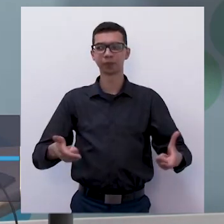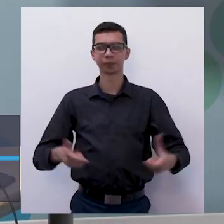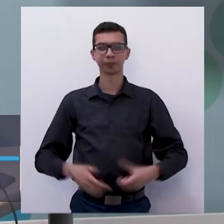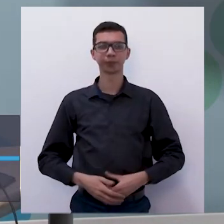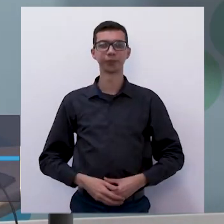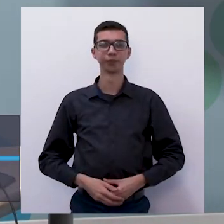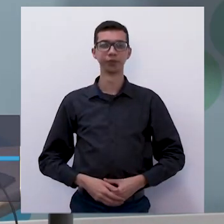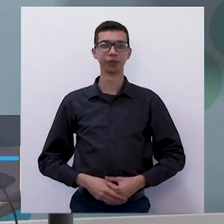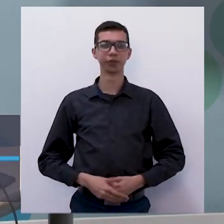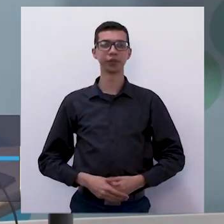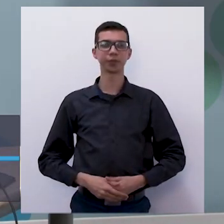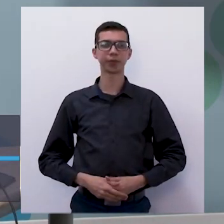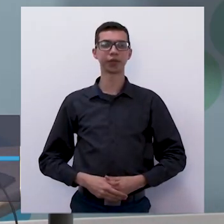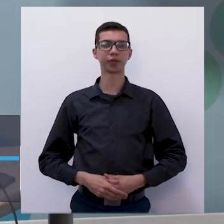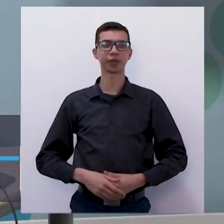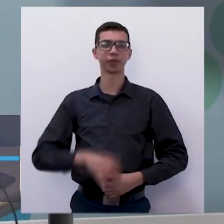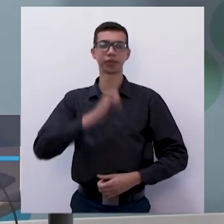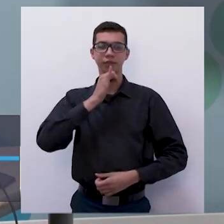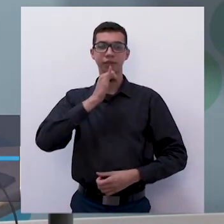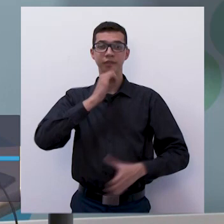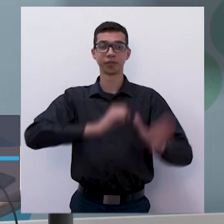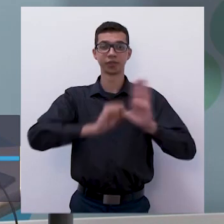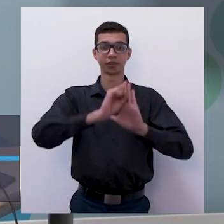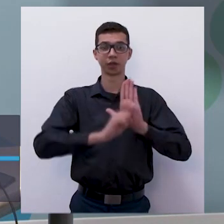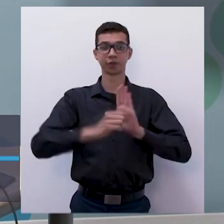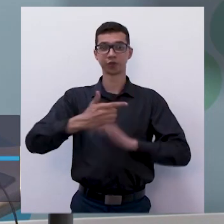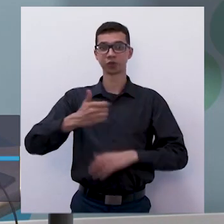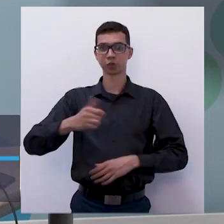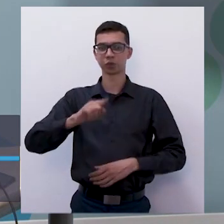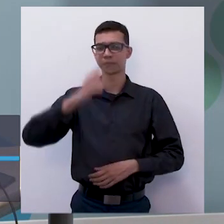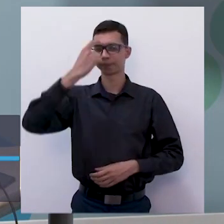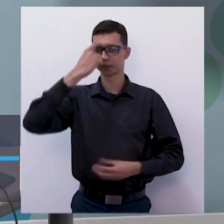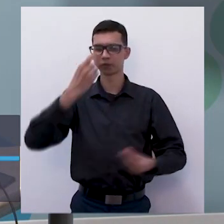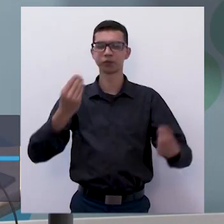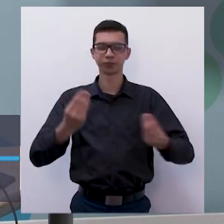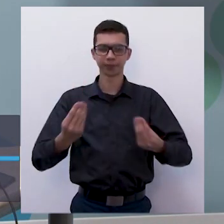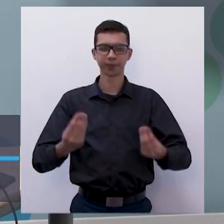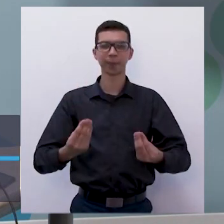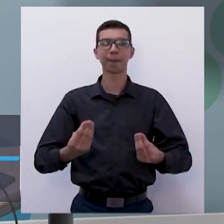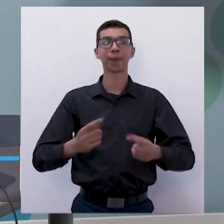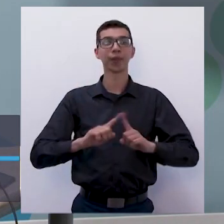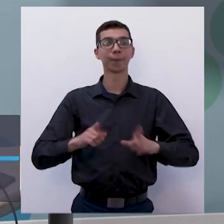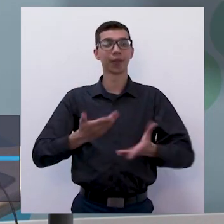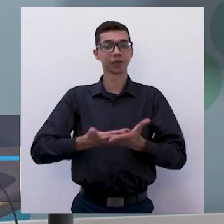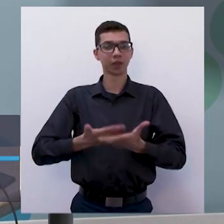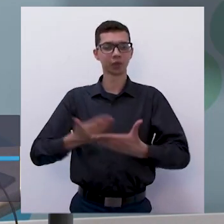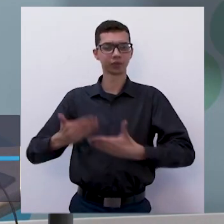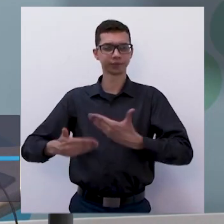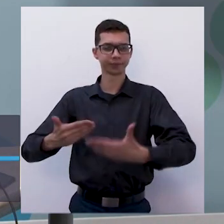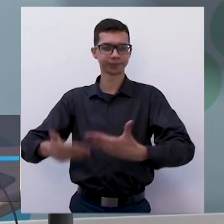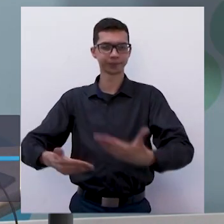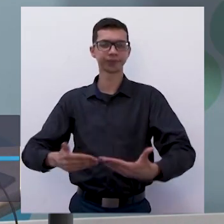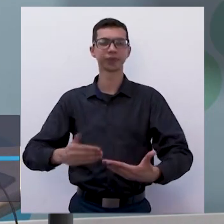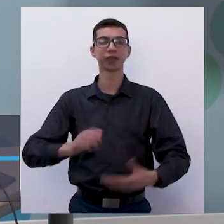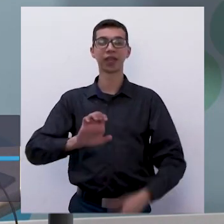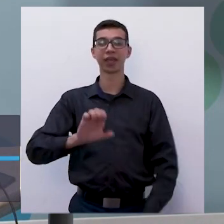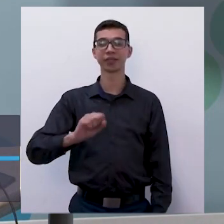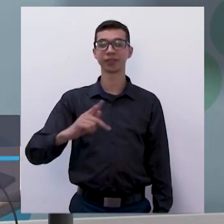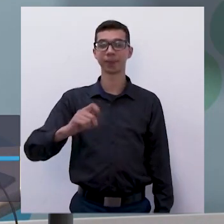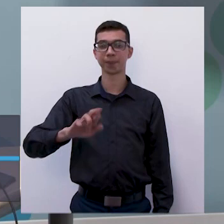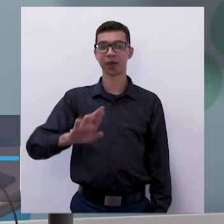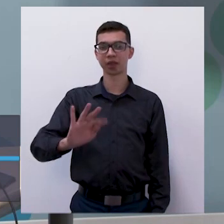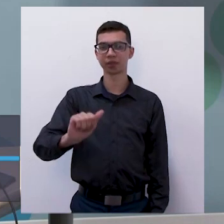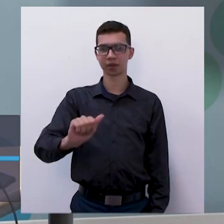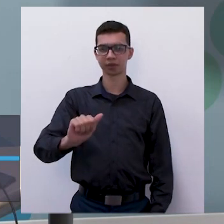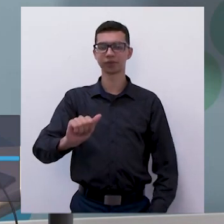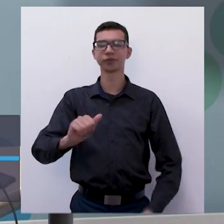cabeça de século XXI pensaria dessa forma, mas a gente vai ver ao longo da aula aí que em Esparta a coisa era bem diferente.